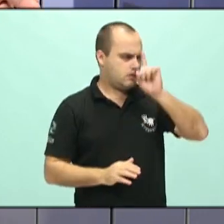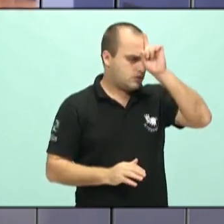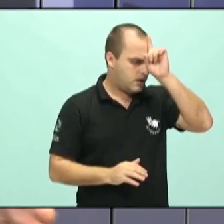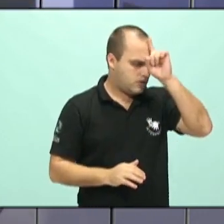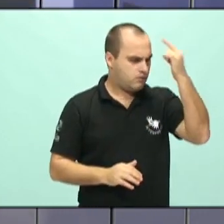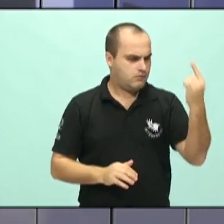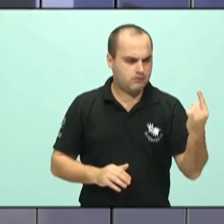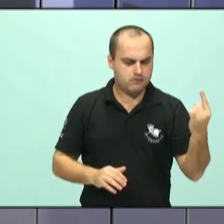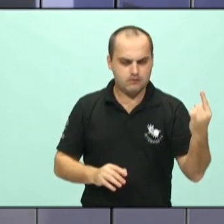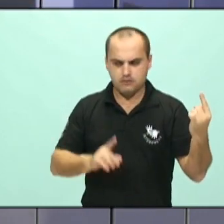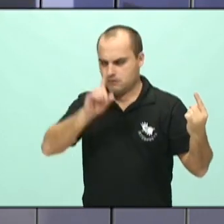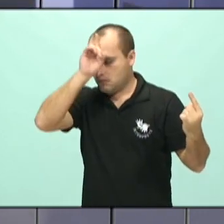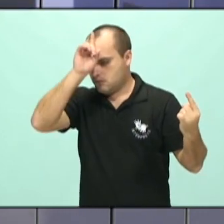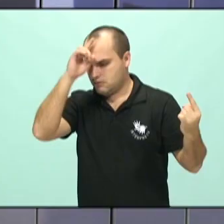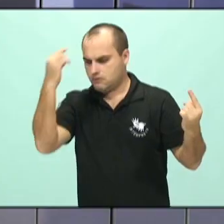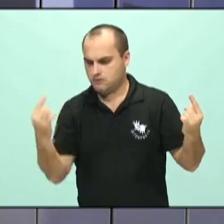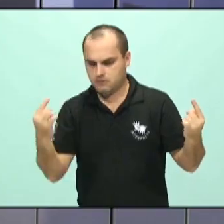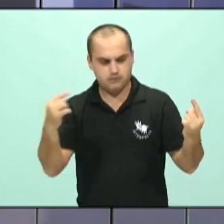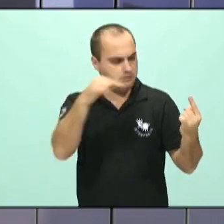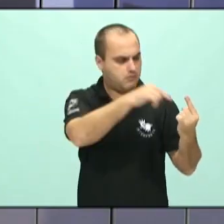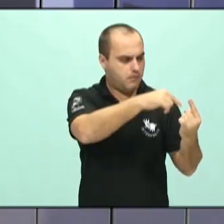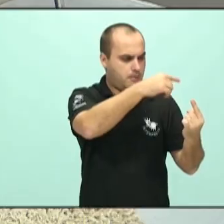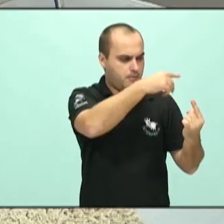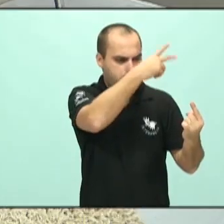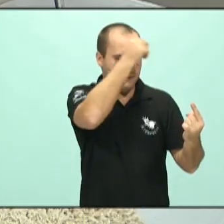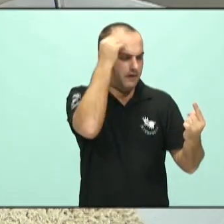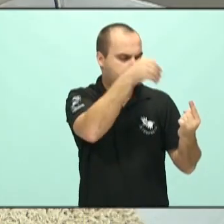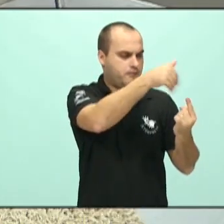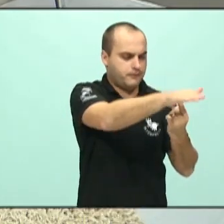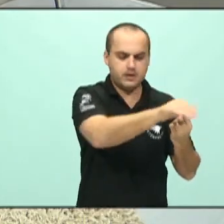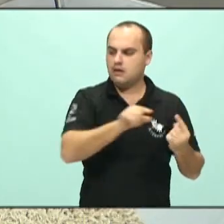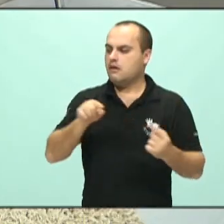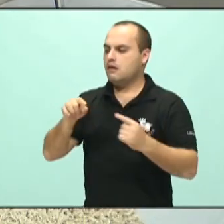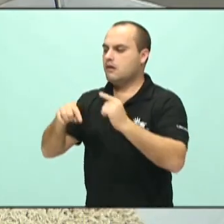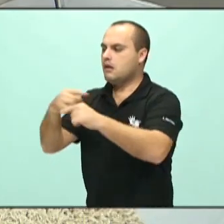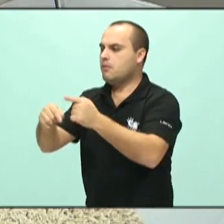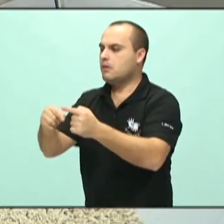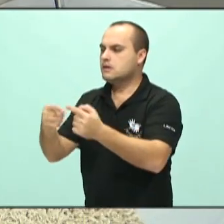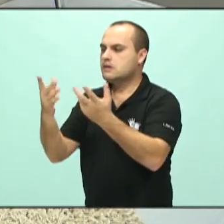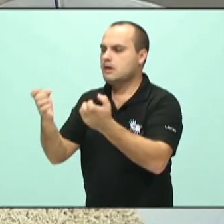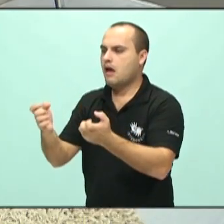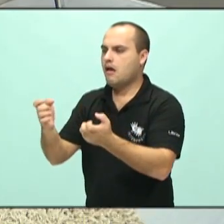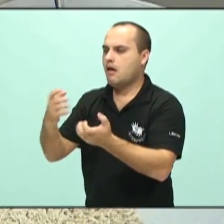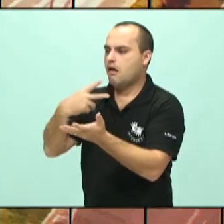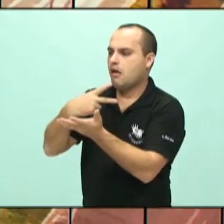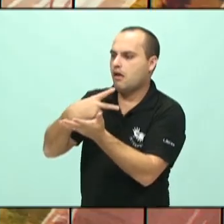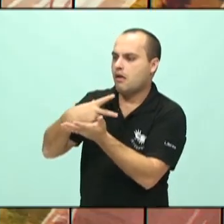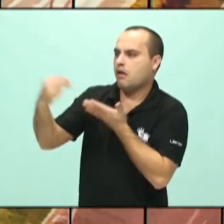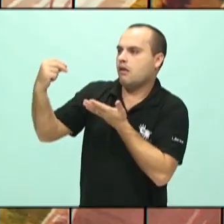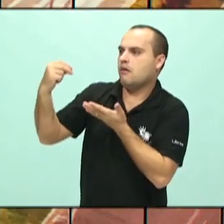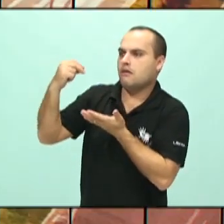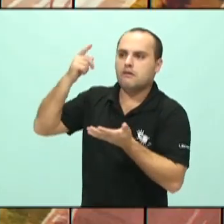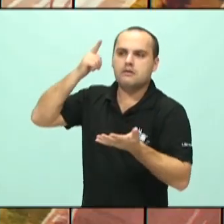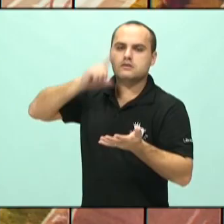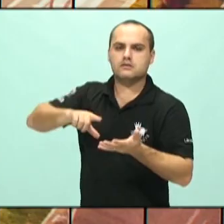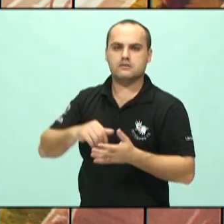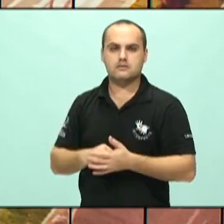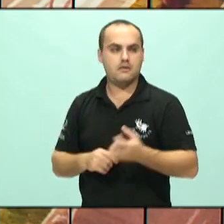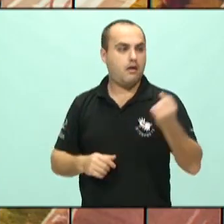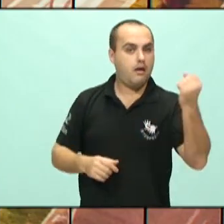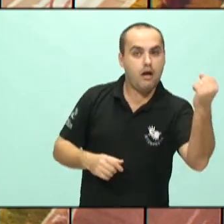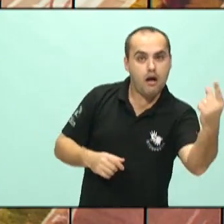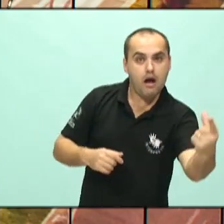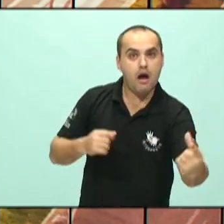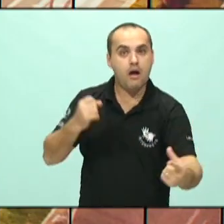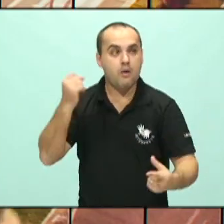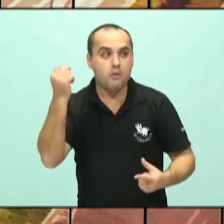para expulsar um prefeito e outra hora depois não. Ela não serve visando a vitória? Não. E em alguns estados, o que é mais isso,